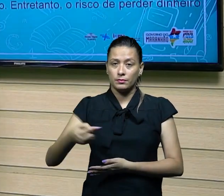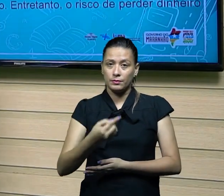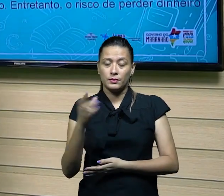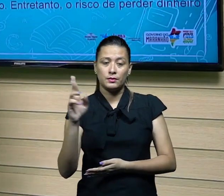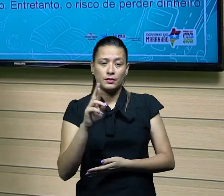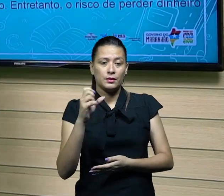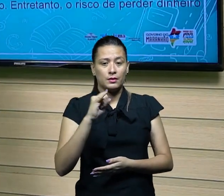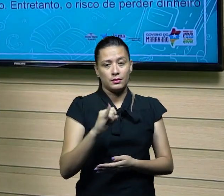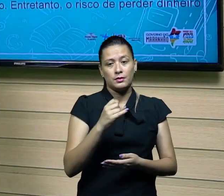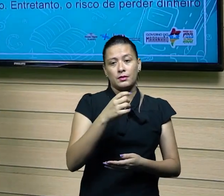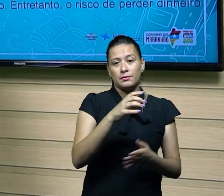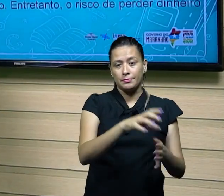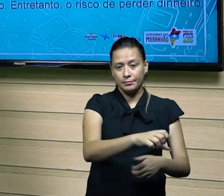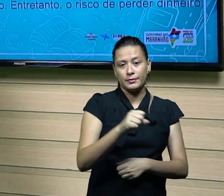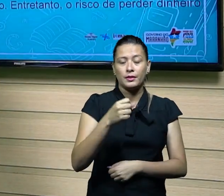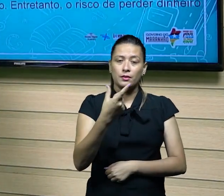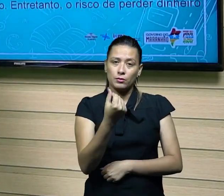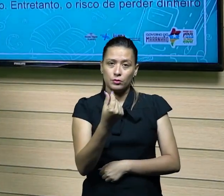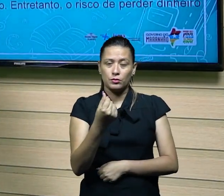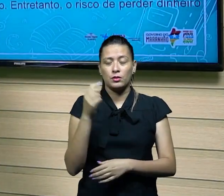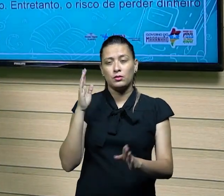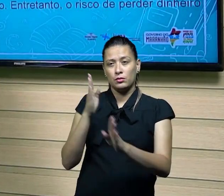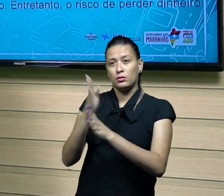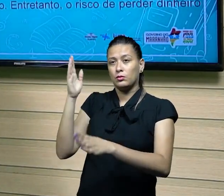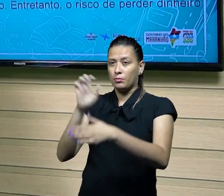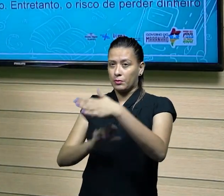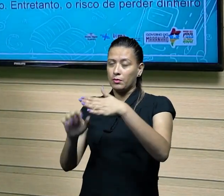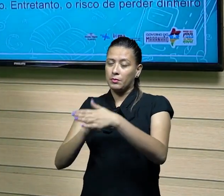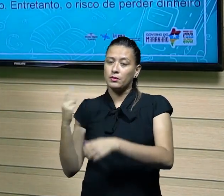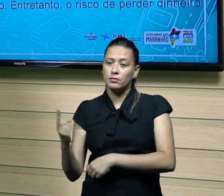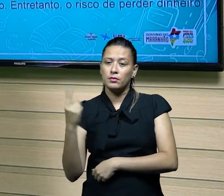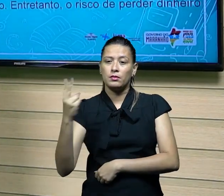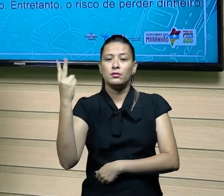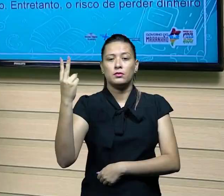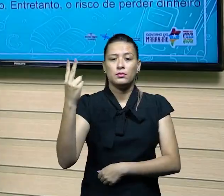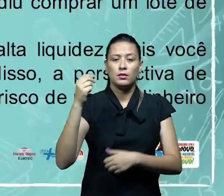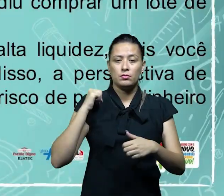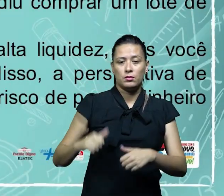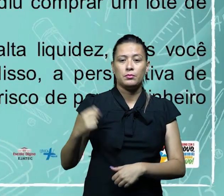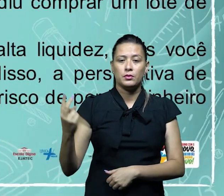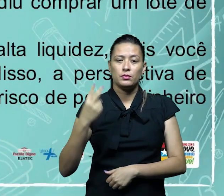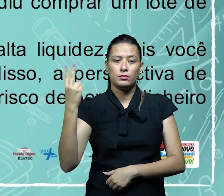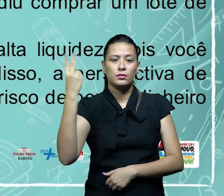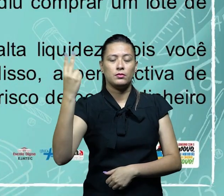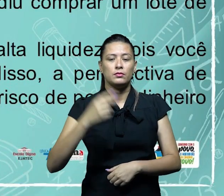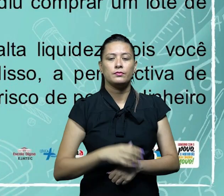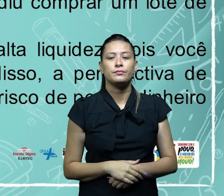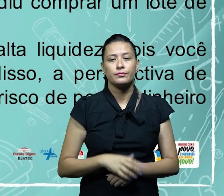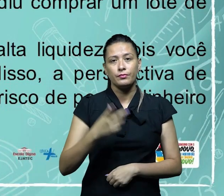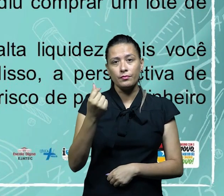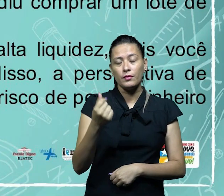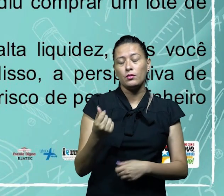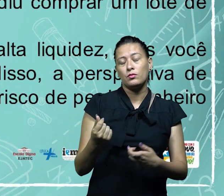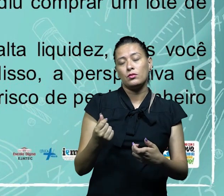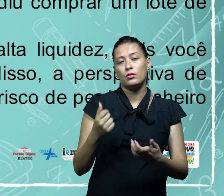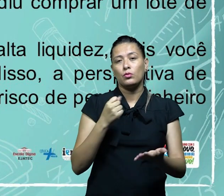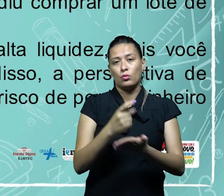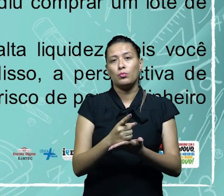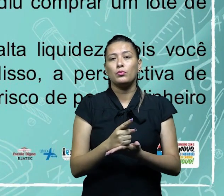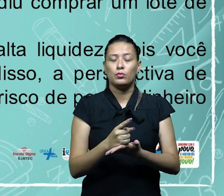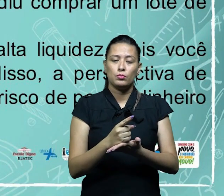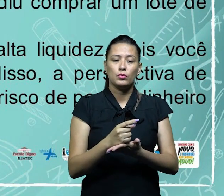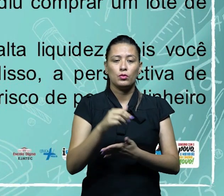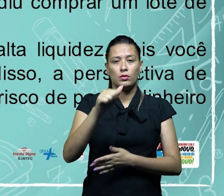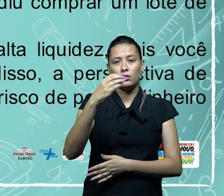400 mil, investiu em uma empresa que está sendo muito valorizada na Bolsa de Valores, certinho? E deseja comprar um lote dela, um lote de